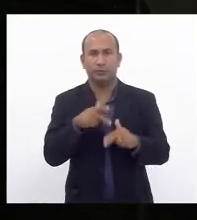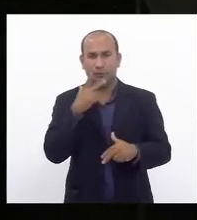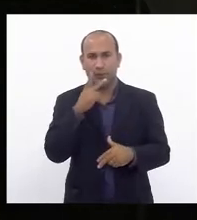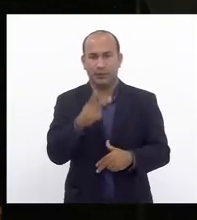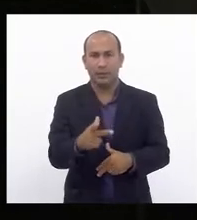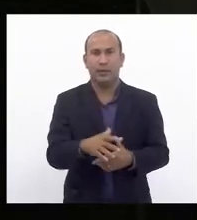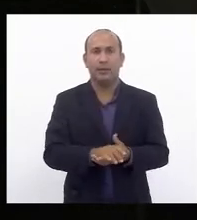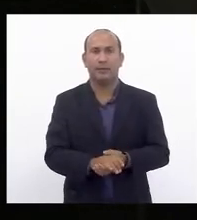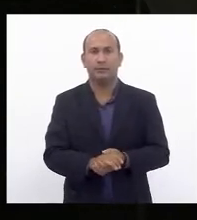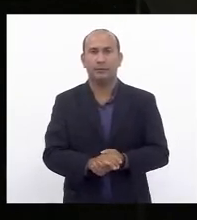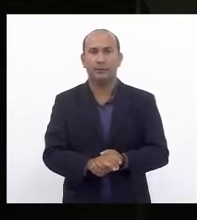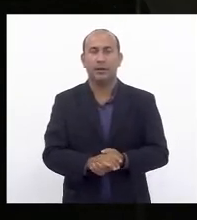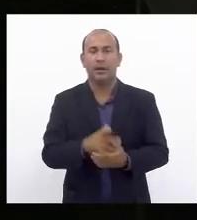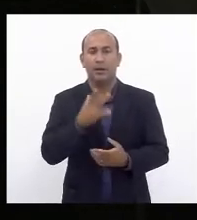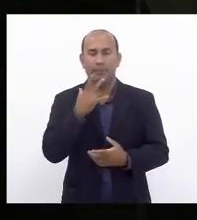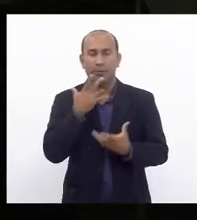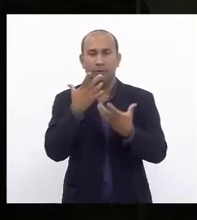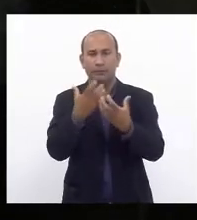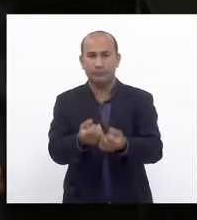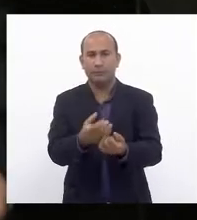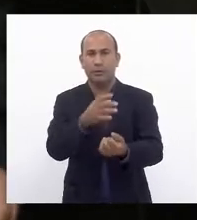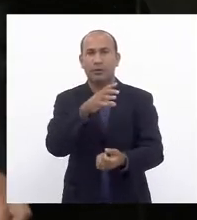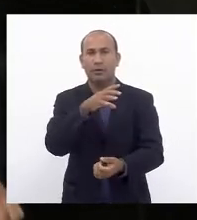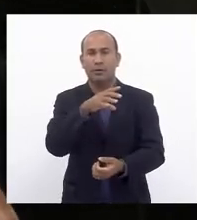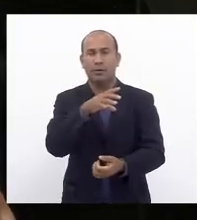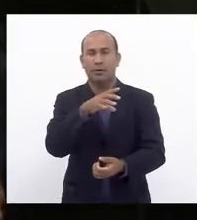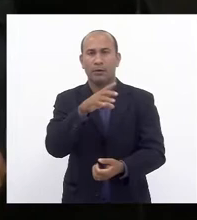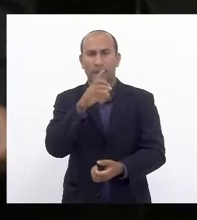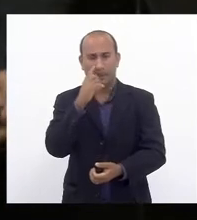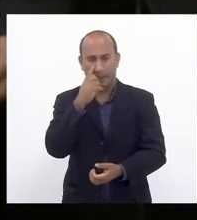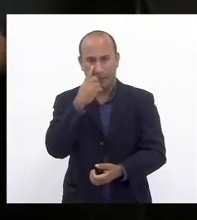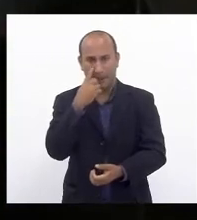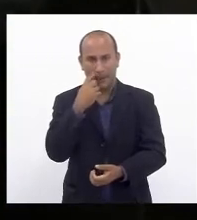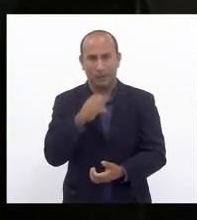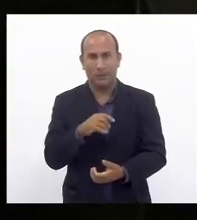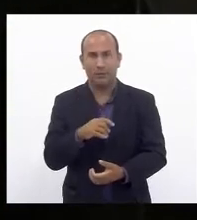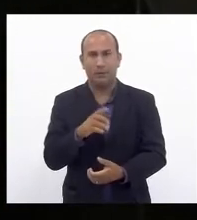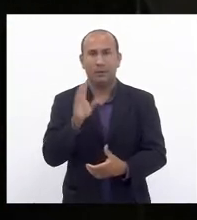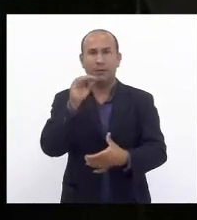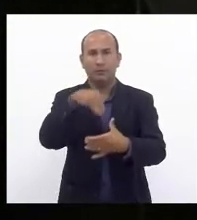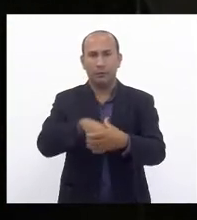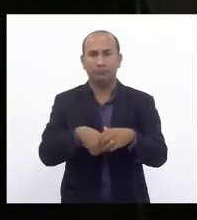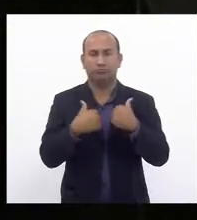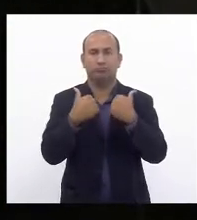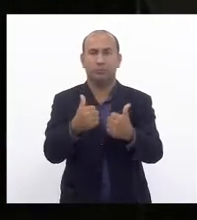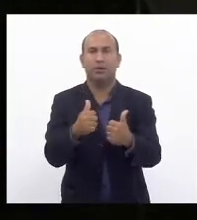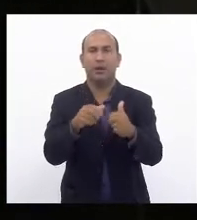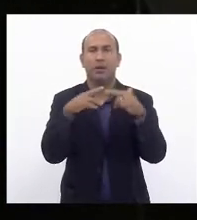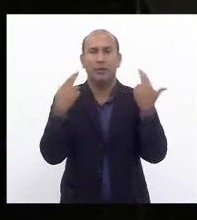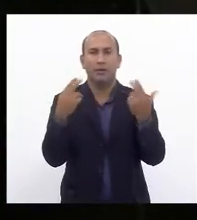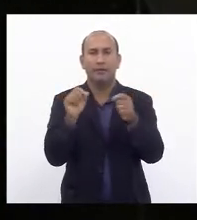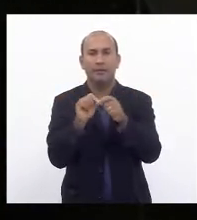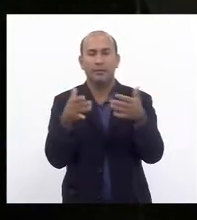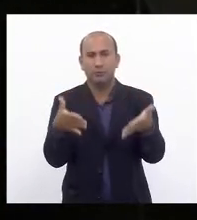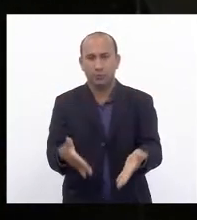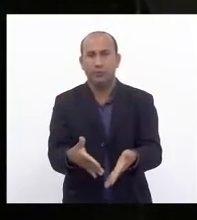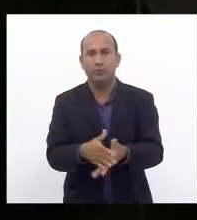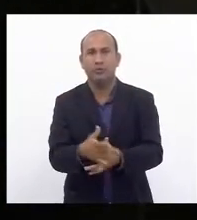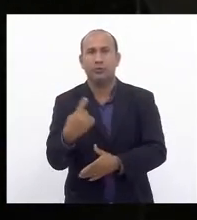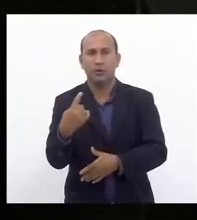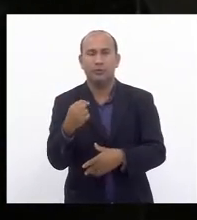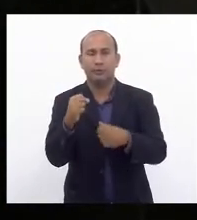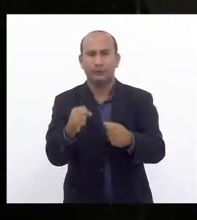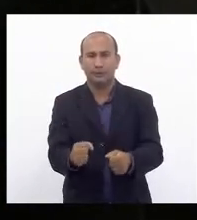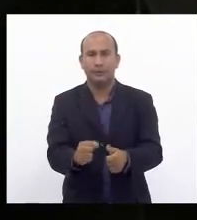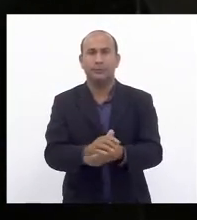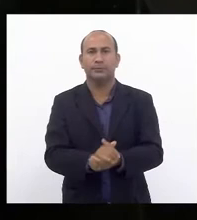meu voto favorável e repercutir esta importante reunião que fizemos hoje, de maneira que a gente possa, a Assembleia